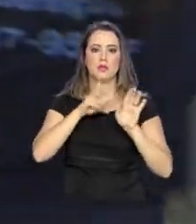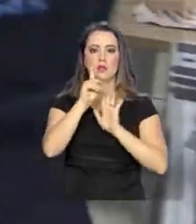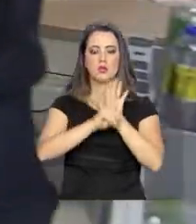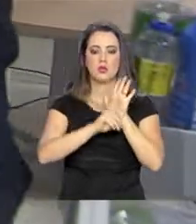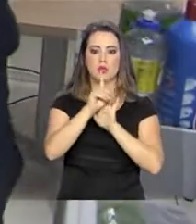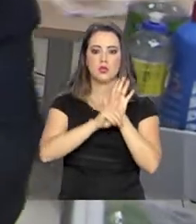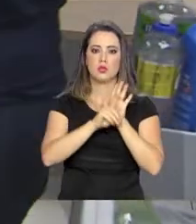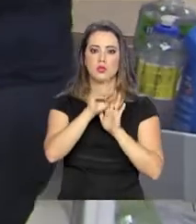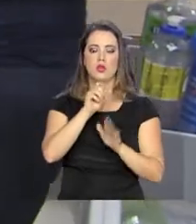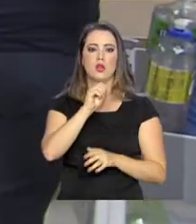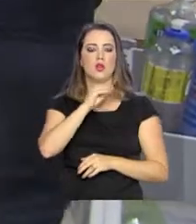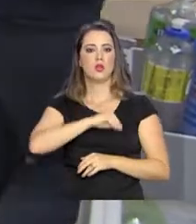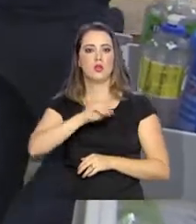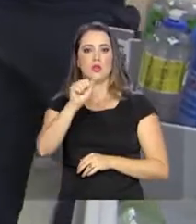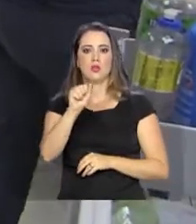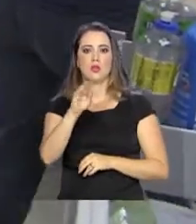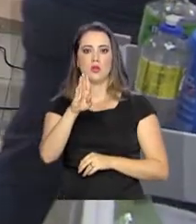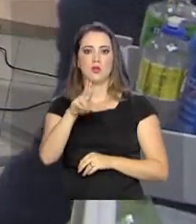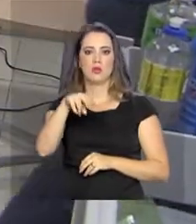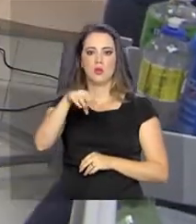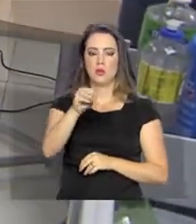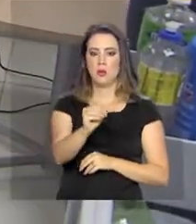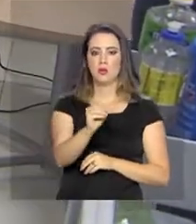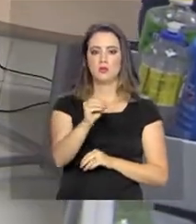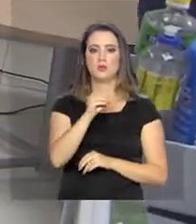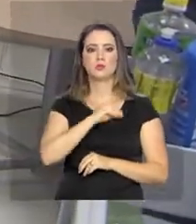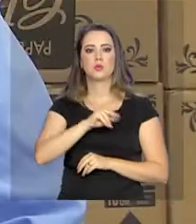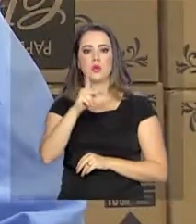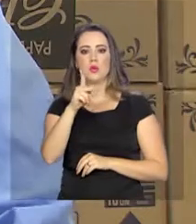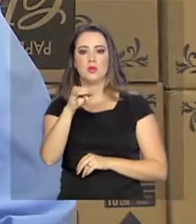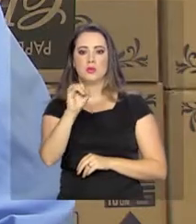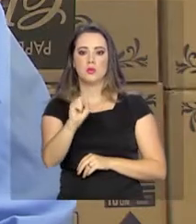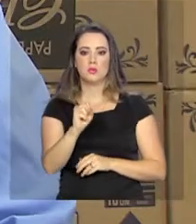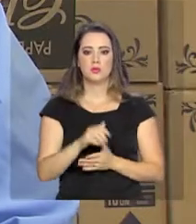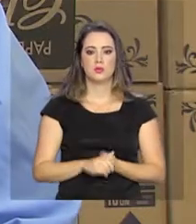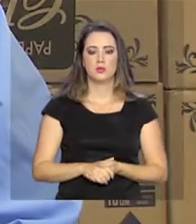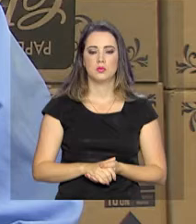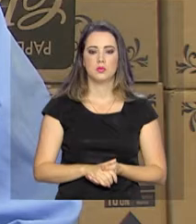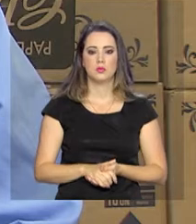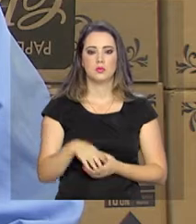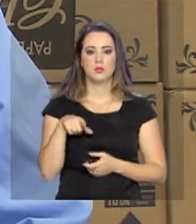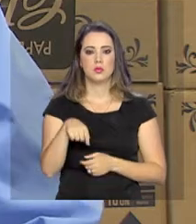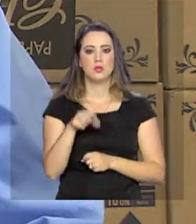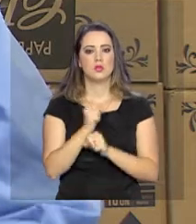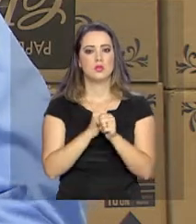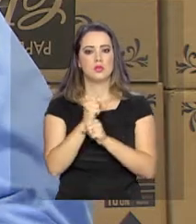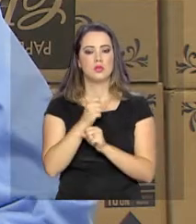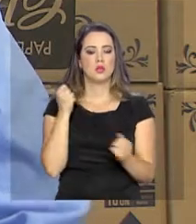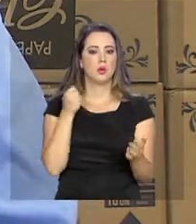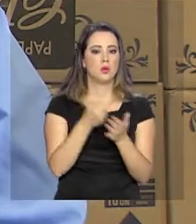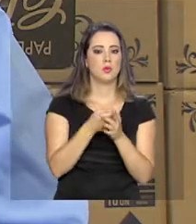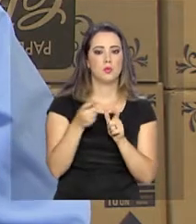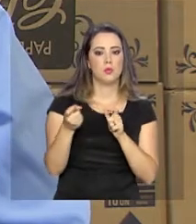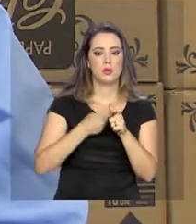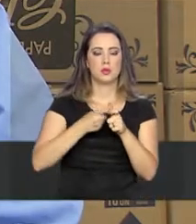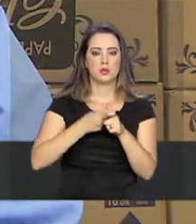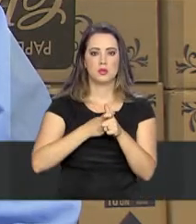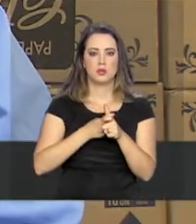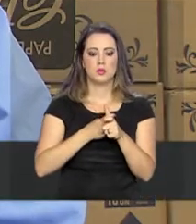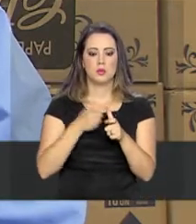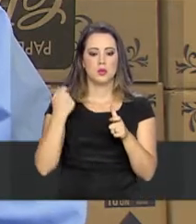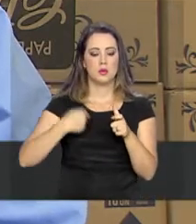do pis é um dinheiro que sempre vem em boa hora esse ano a pagar a dívida o antigo do que eu tinha queria sair dela